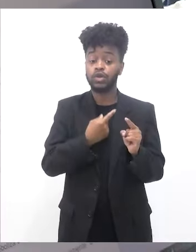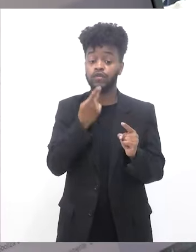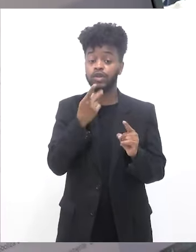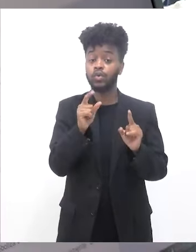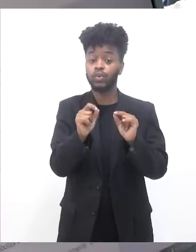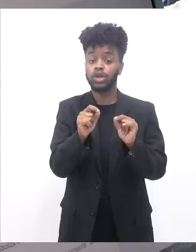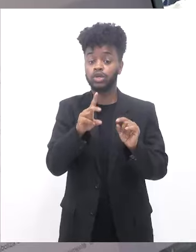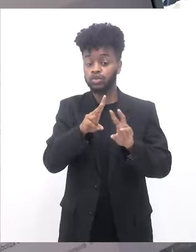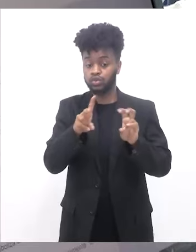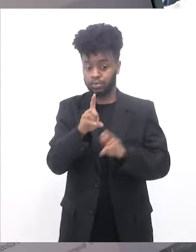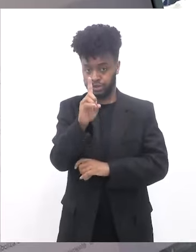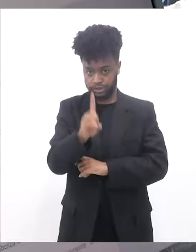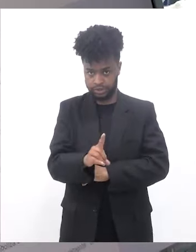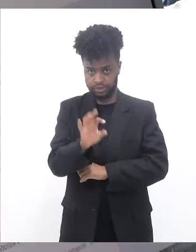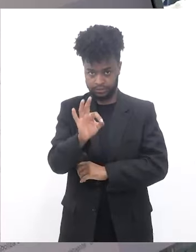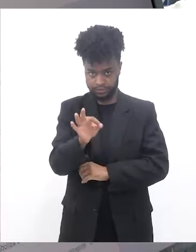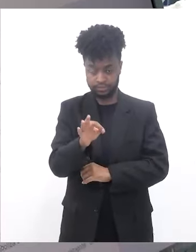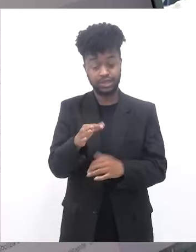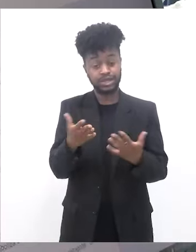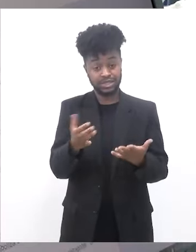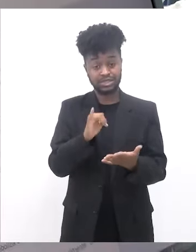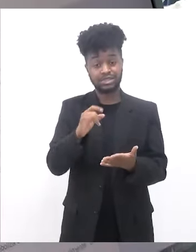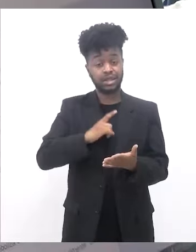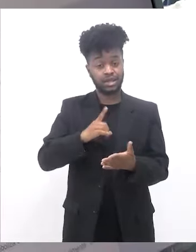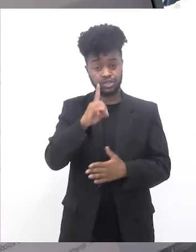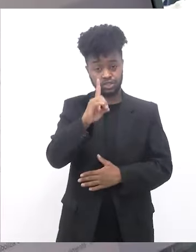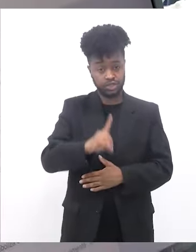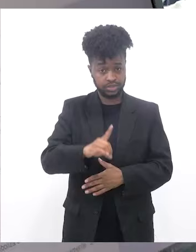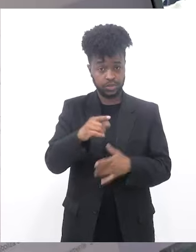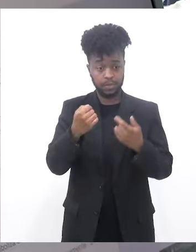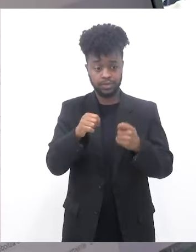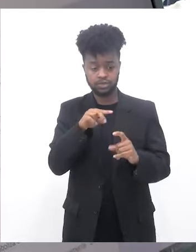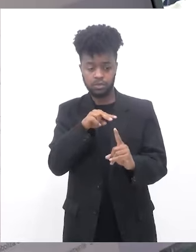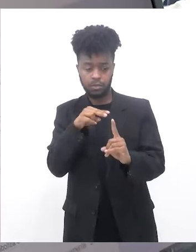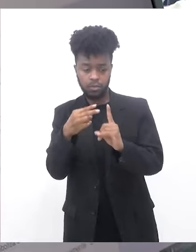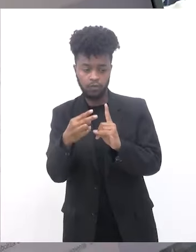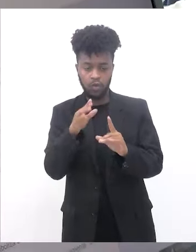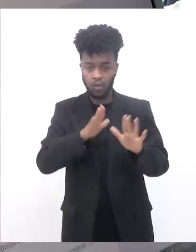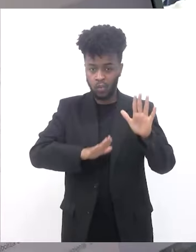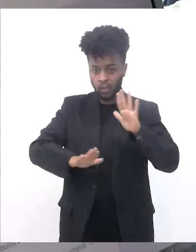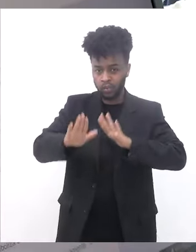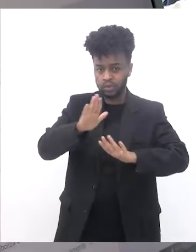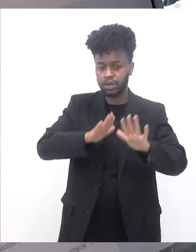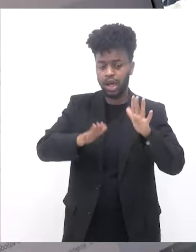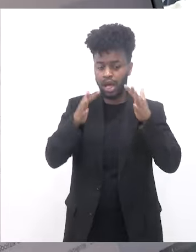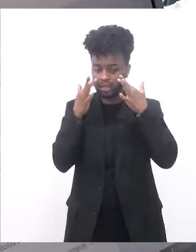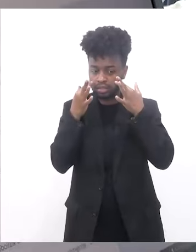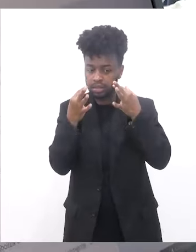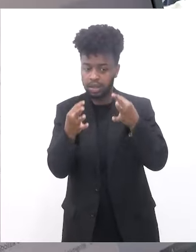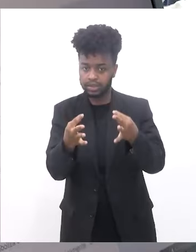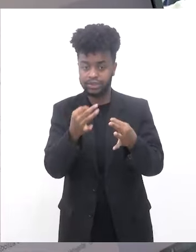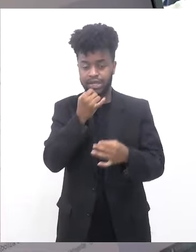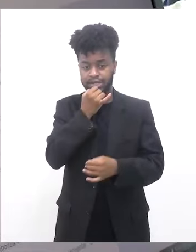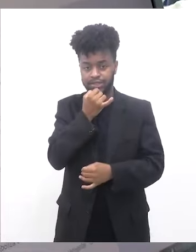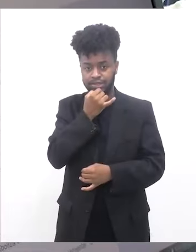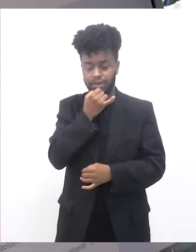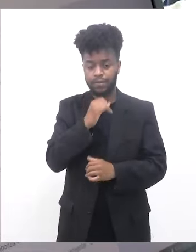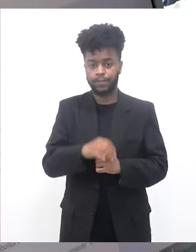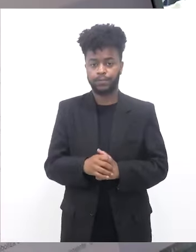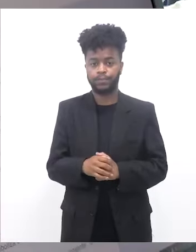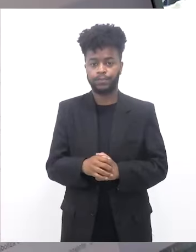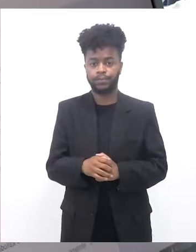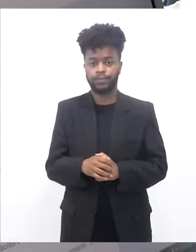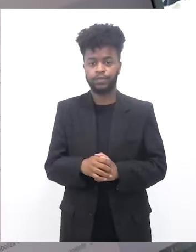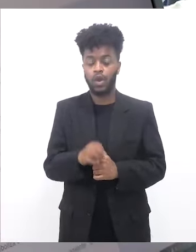Mas a gente estava falando da direção, né? Então, quando é uma direção que precisa de um olhar mais cuidadoso, nesse